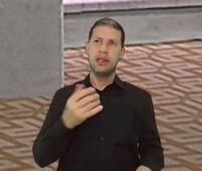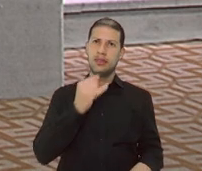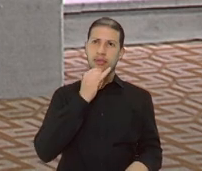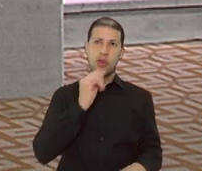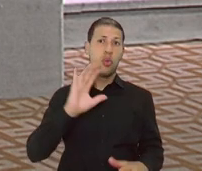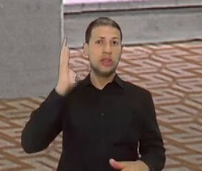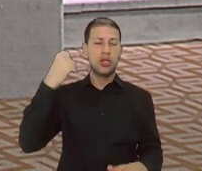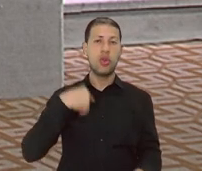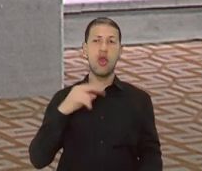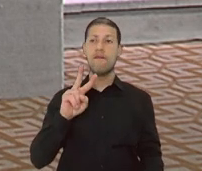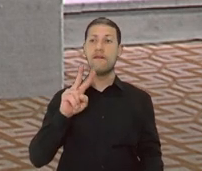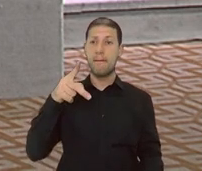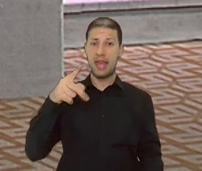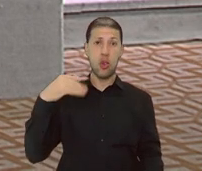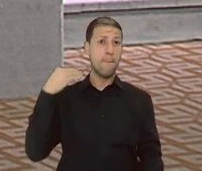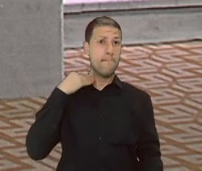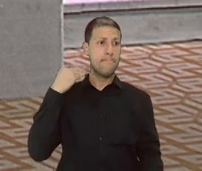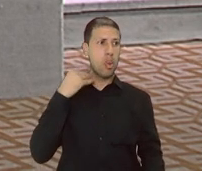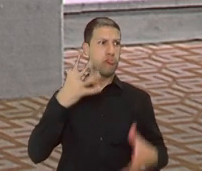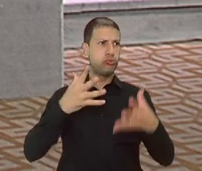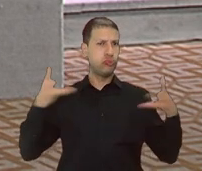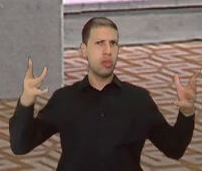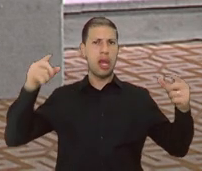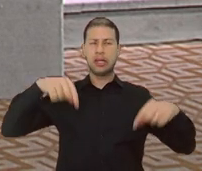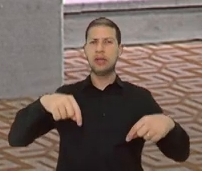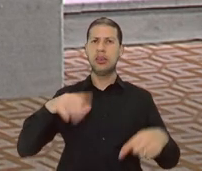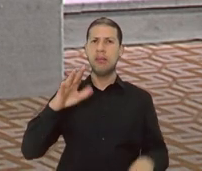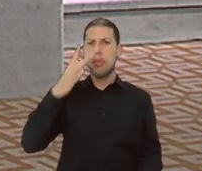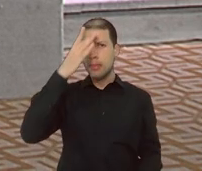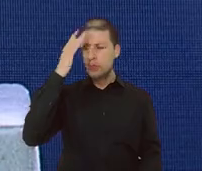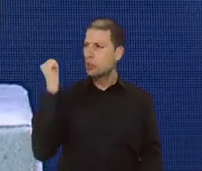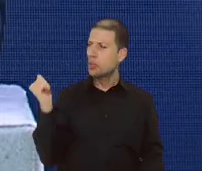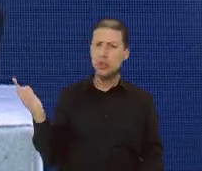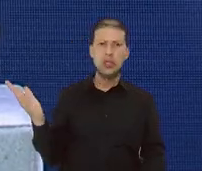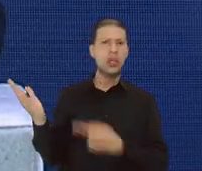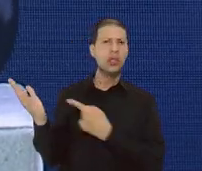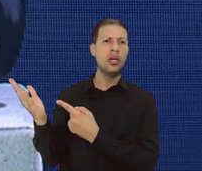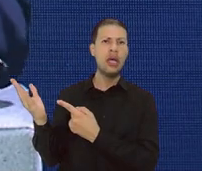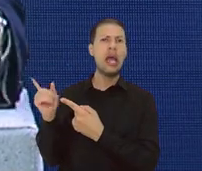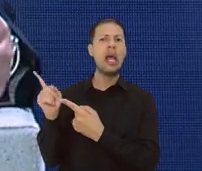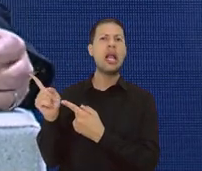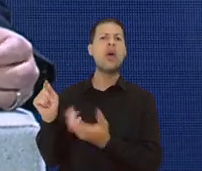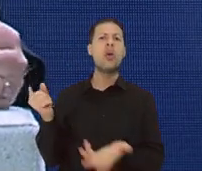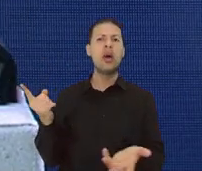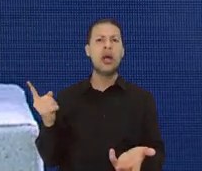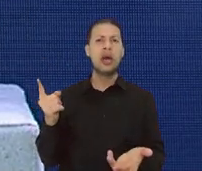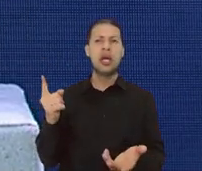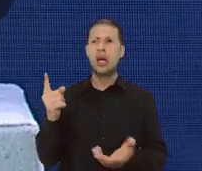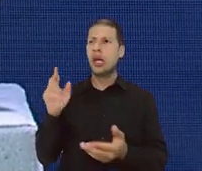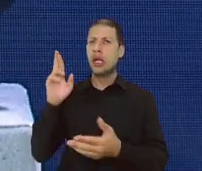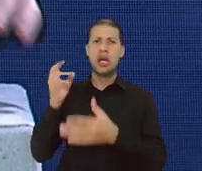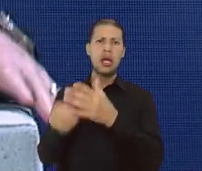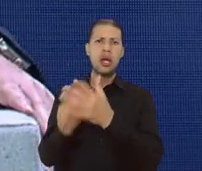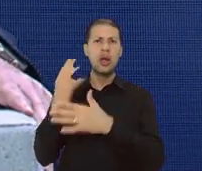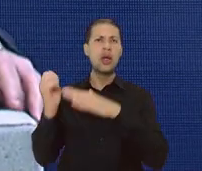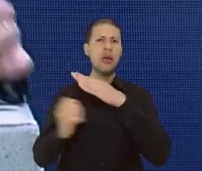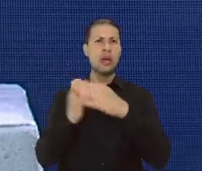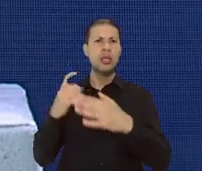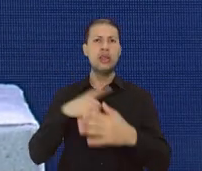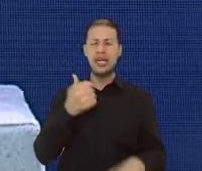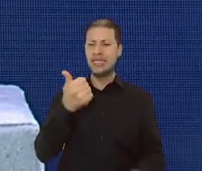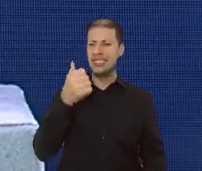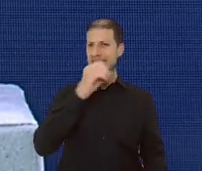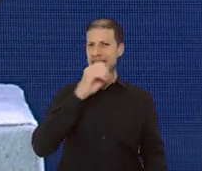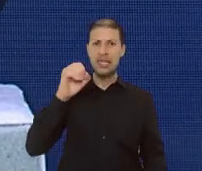mas pô cara do meu lado aqui que era tá lá é founder de uma empresa que já recebeu 100 milhões de reais